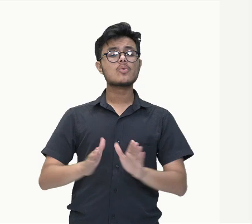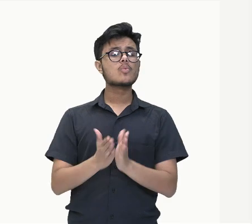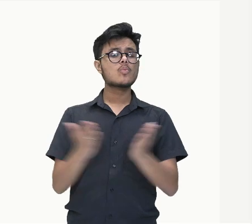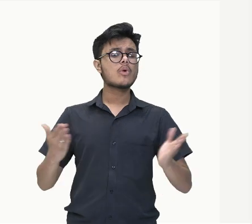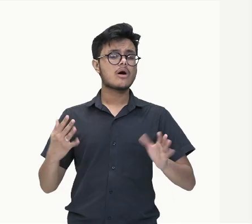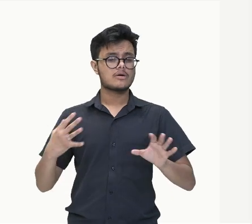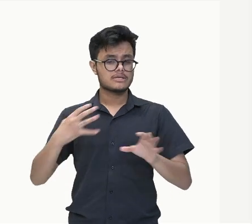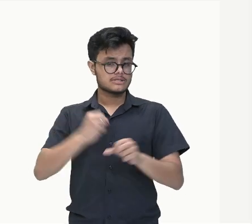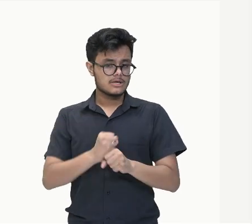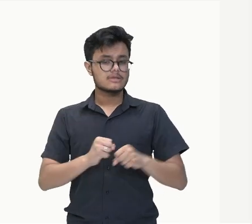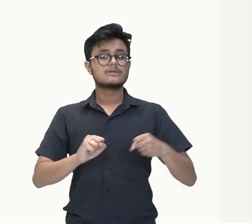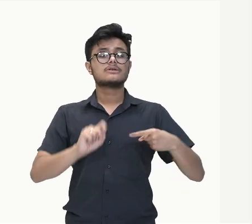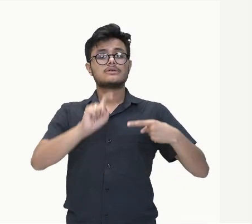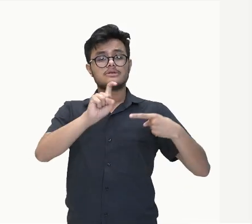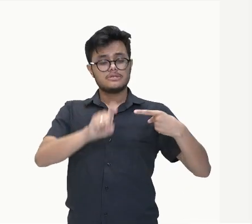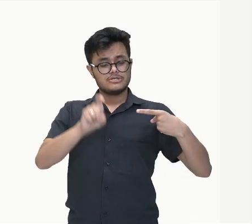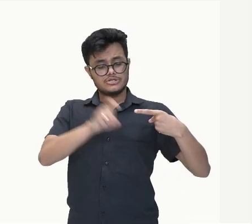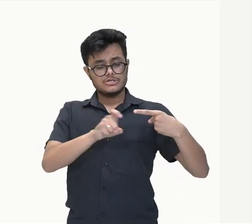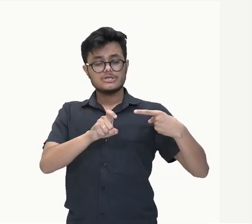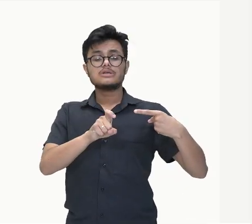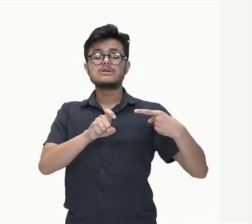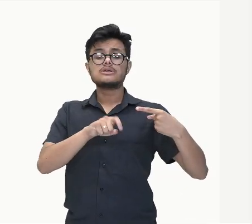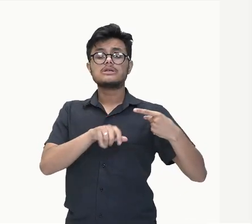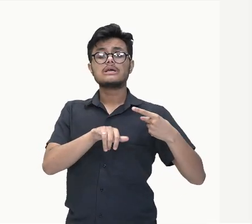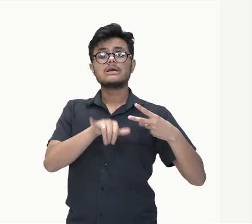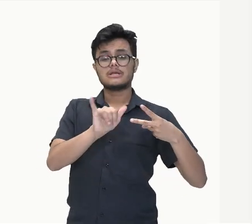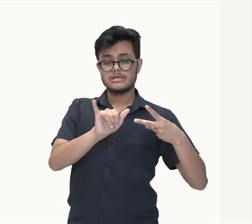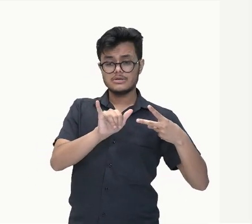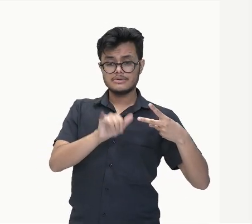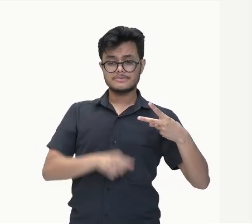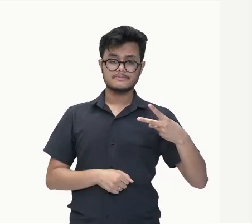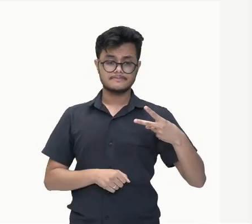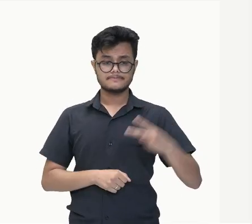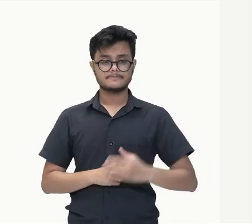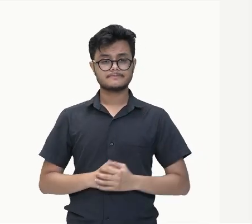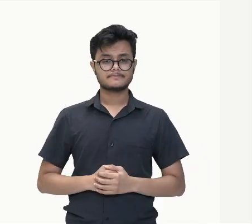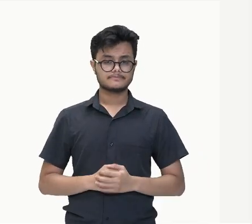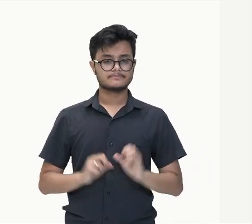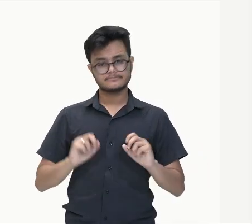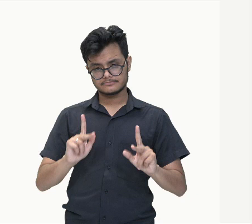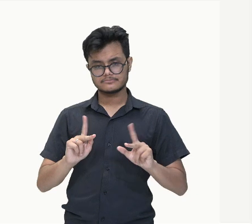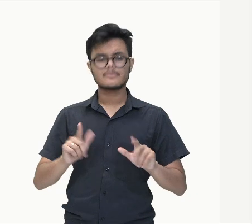entre as coordenadas do vértice da função? Então, pronto.